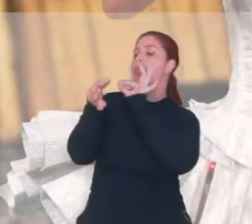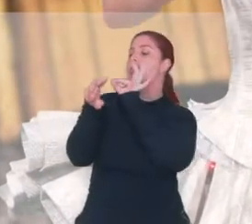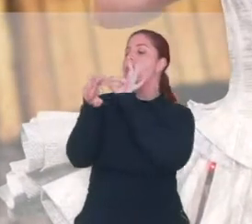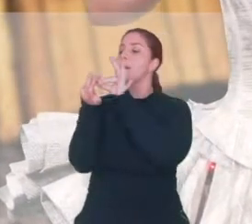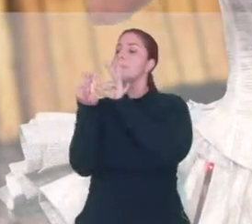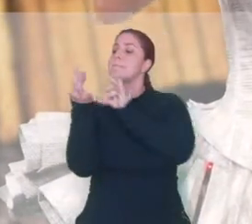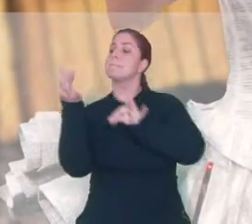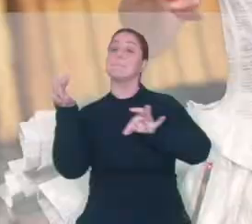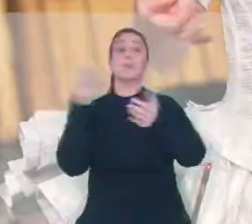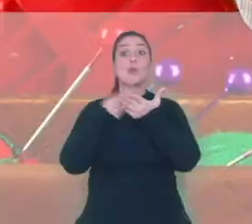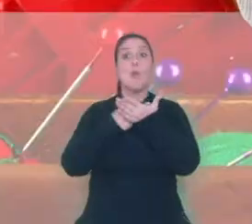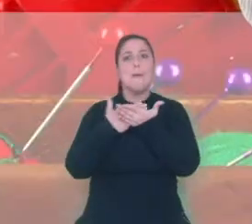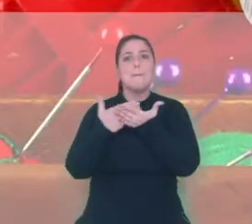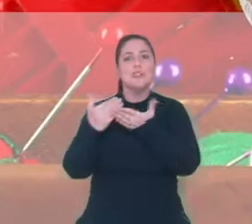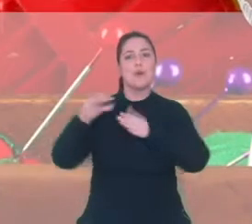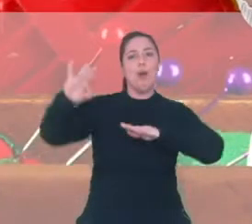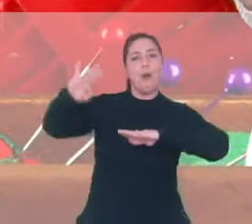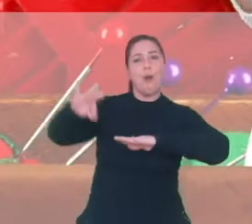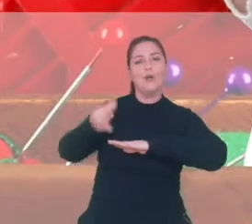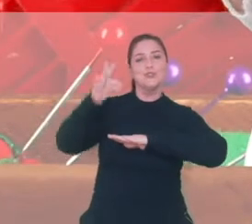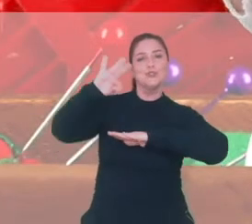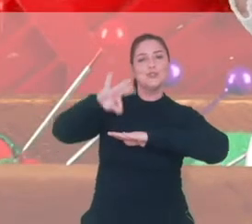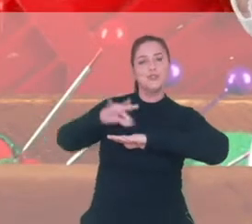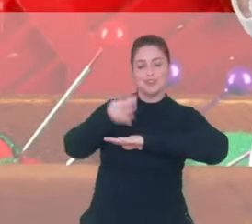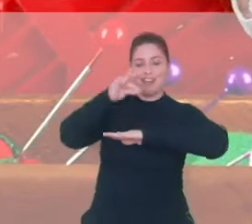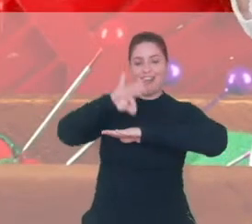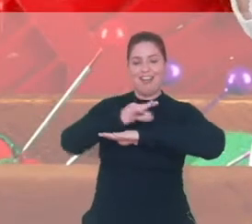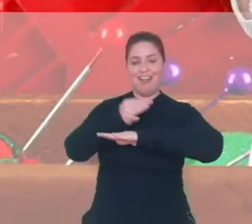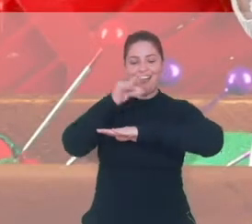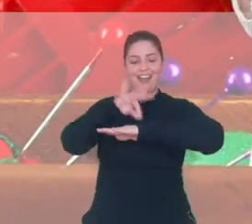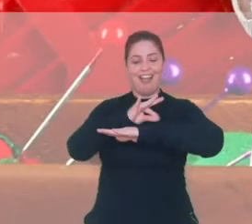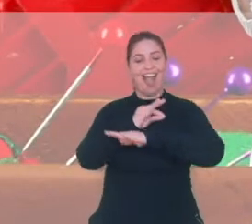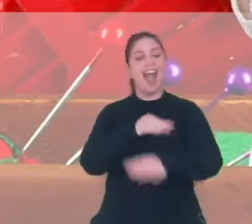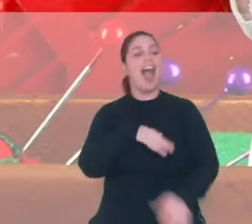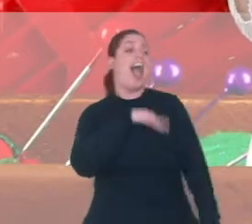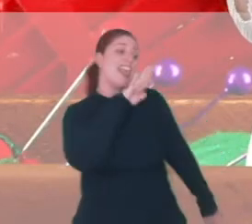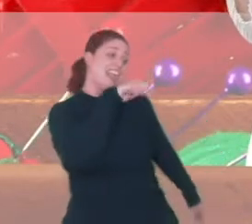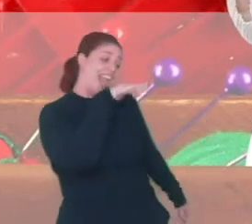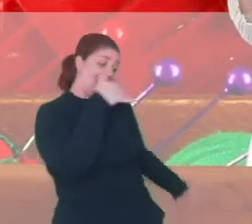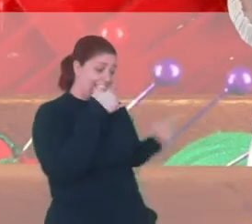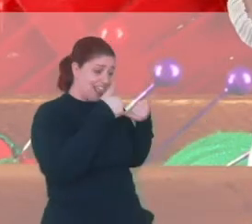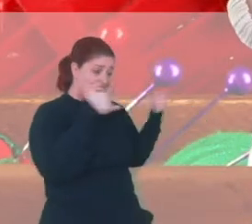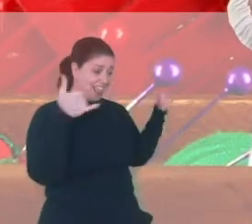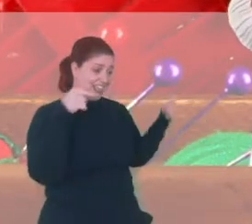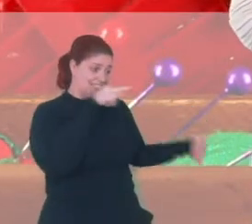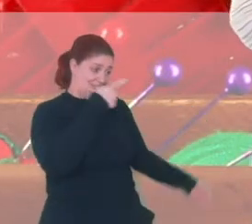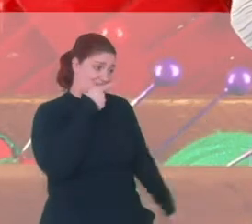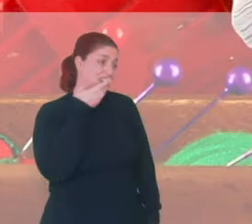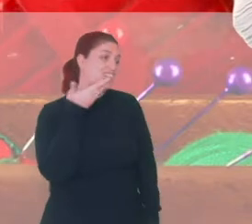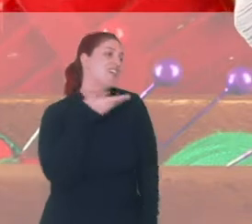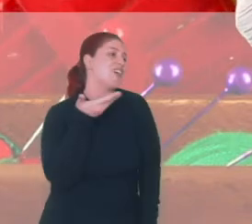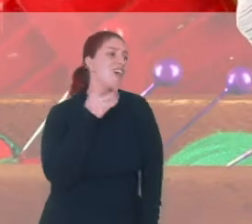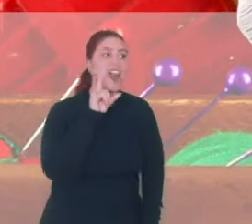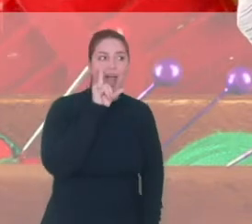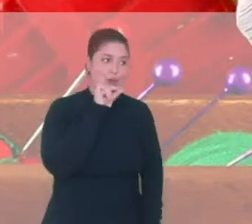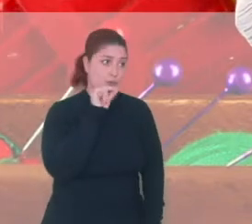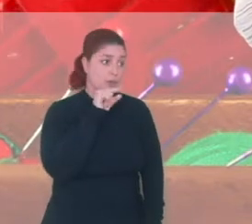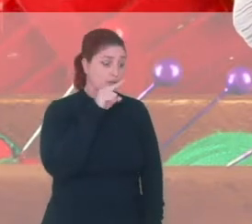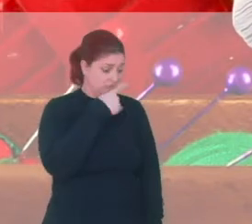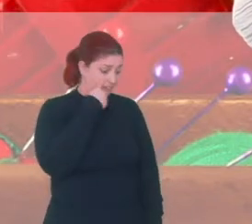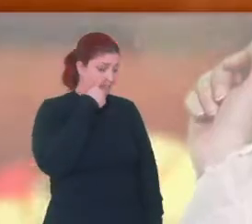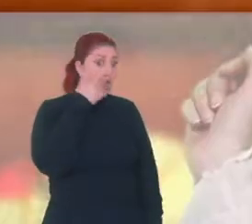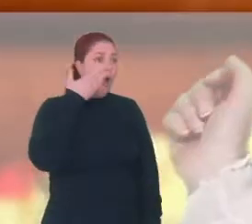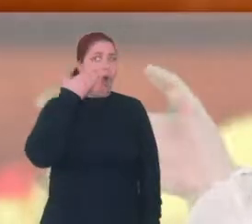a costurar. E então, dona Linha, ainda insiste no que dizia há pouco? Não vê que